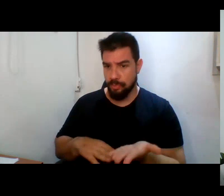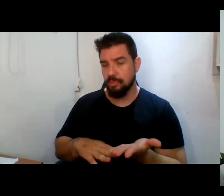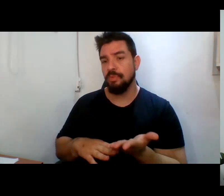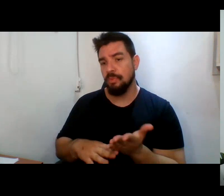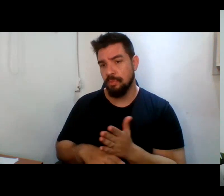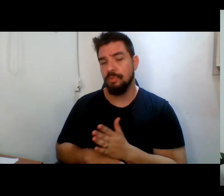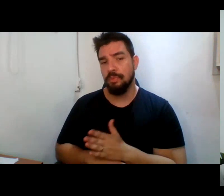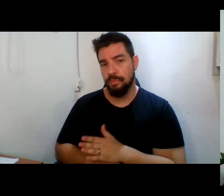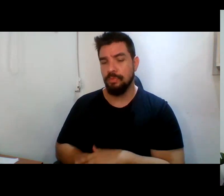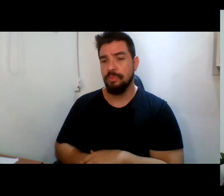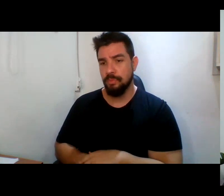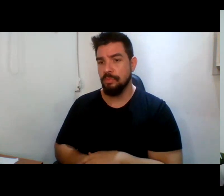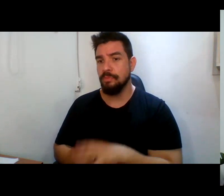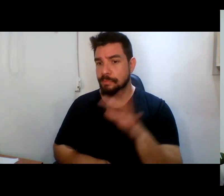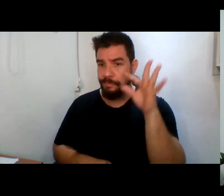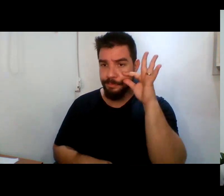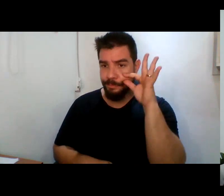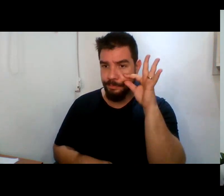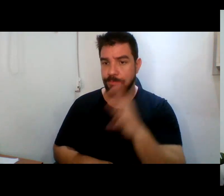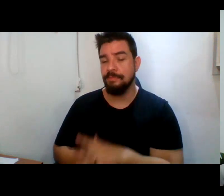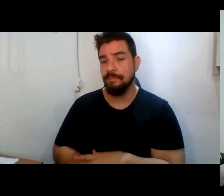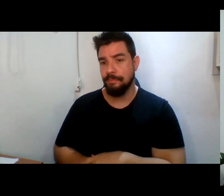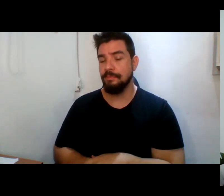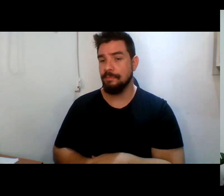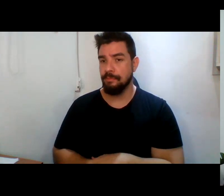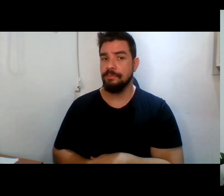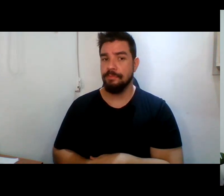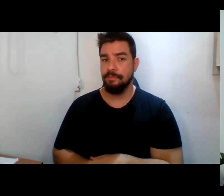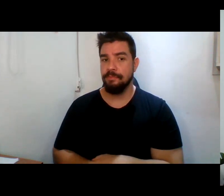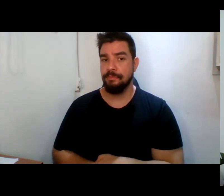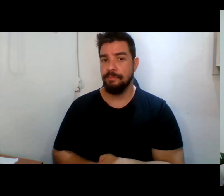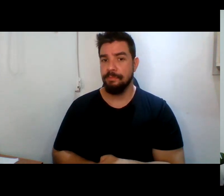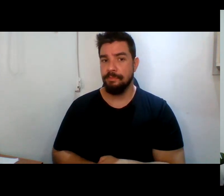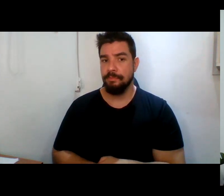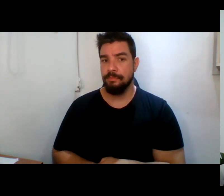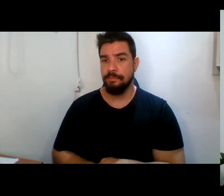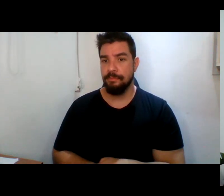esse período, né, de atividades.